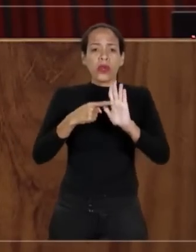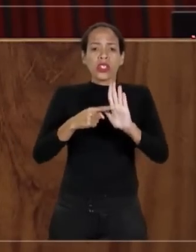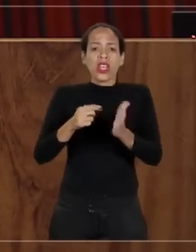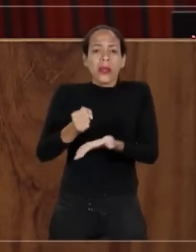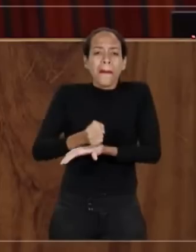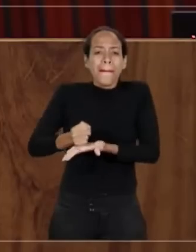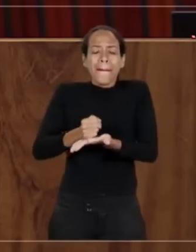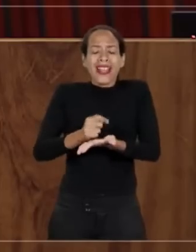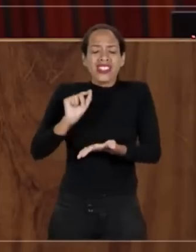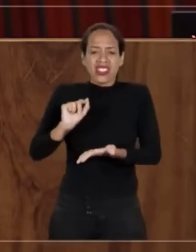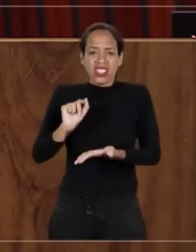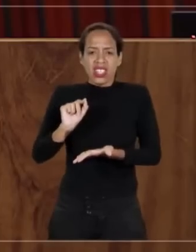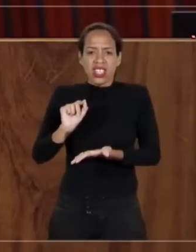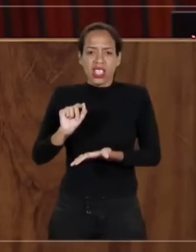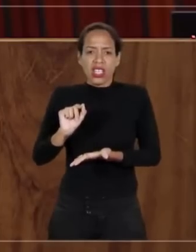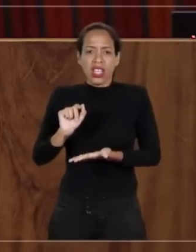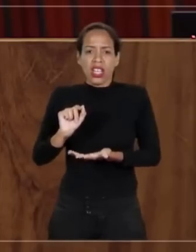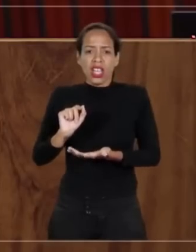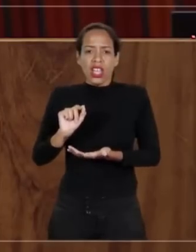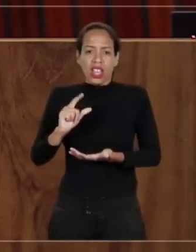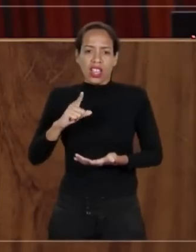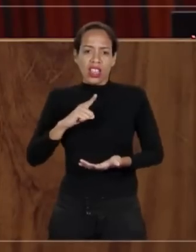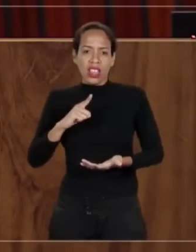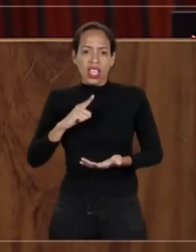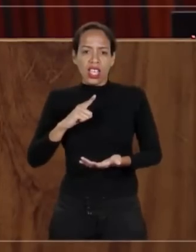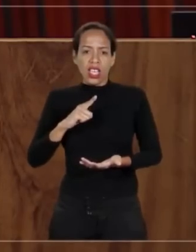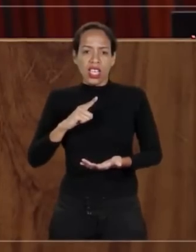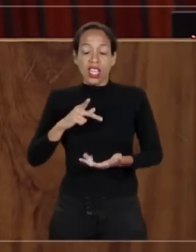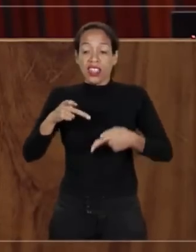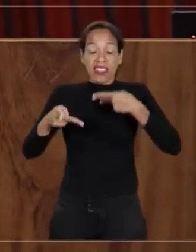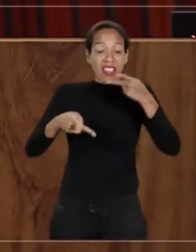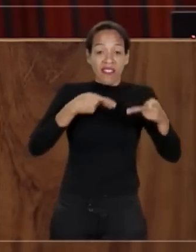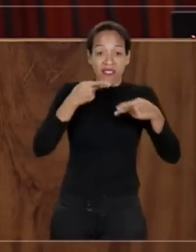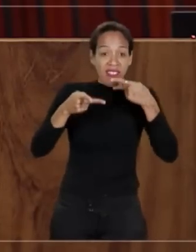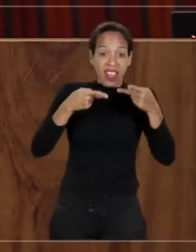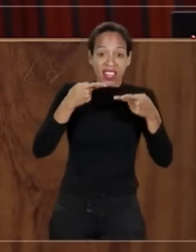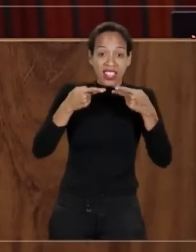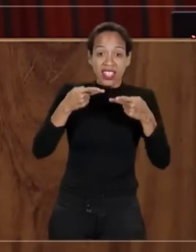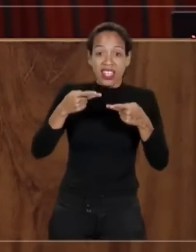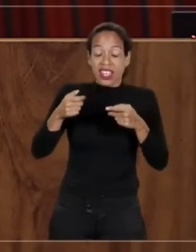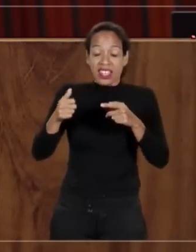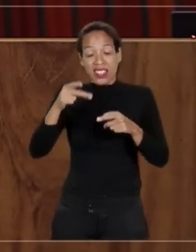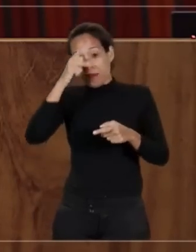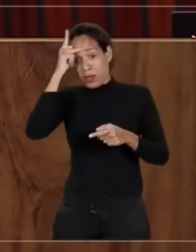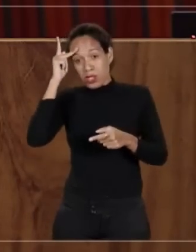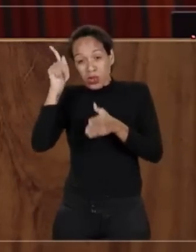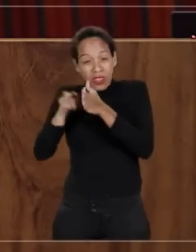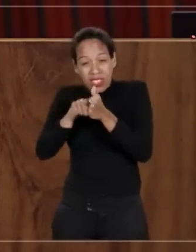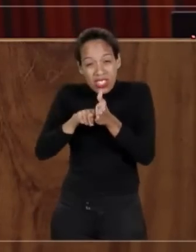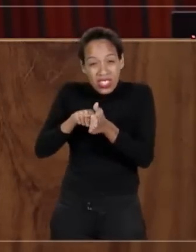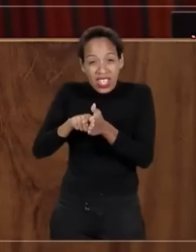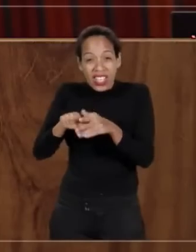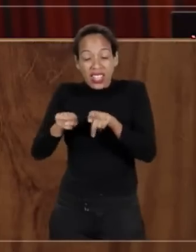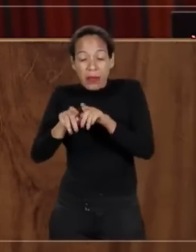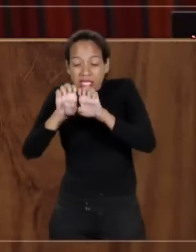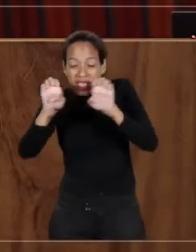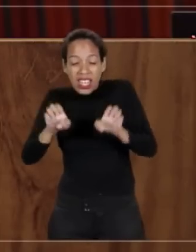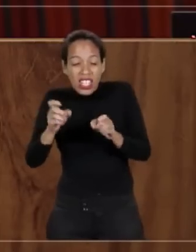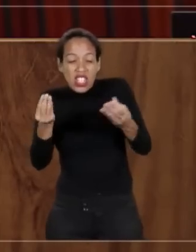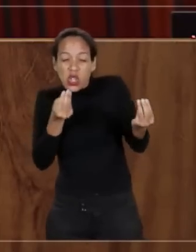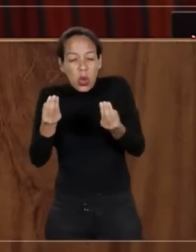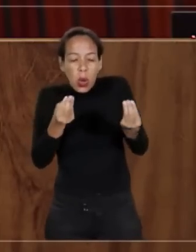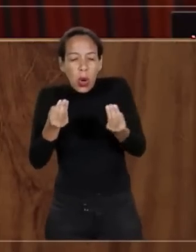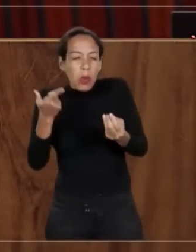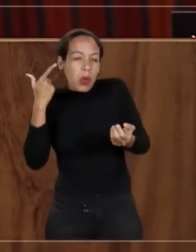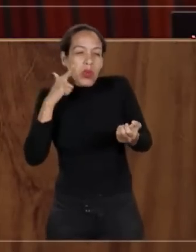base na alegada conexão entre o teor da fala do primeiro investigado e sua estratégia de campanha e reeleição.